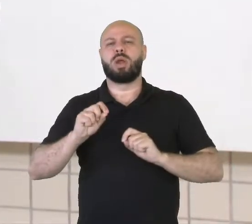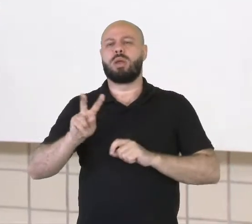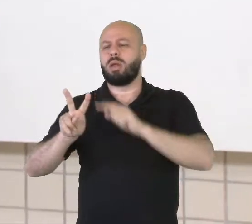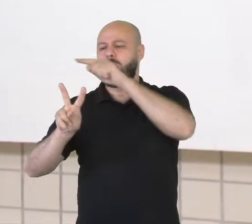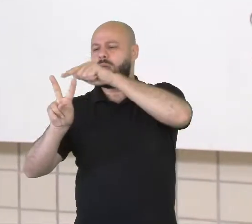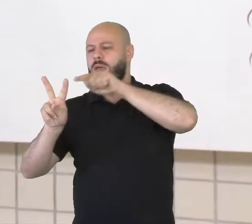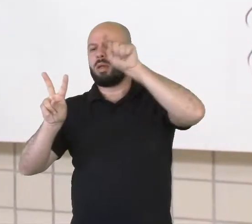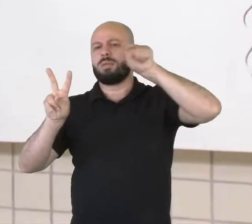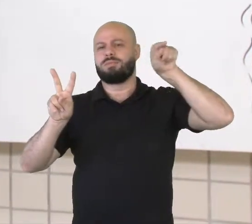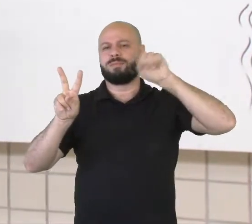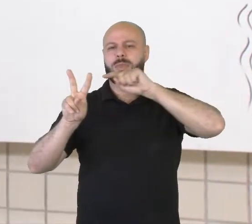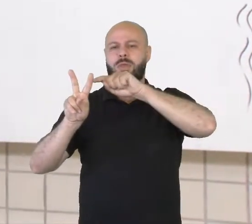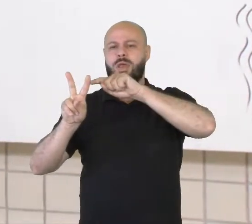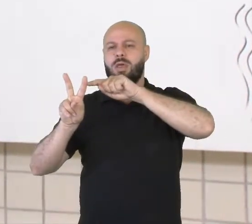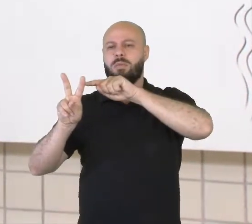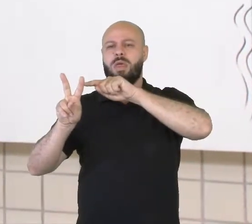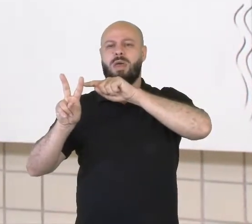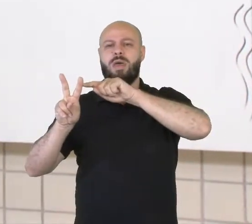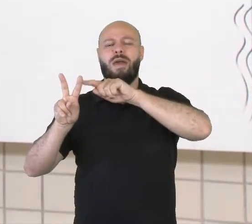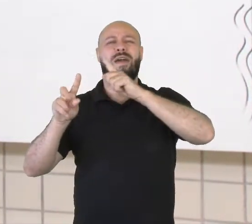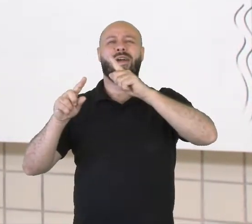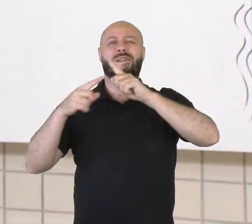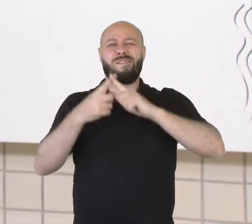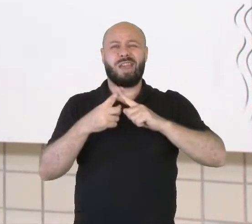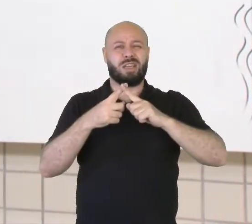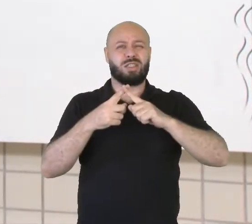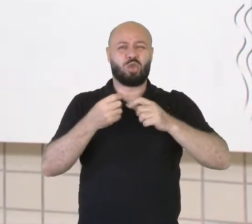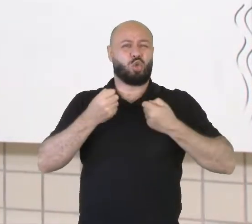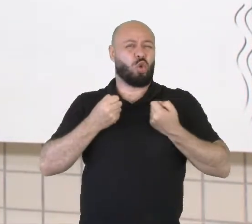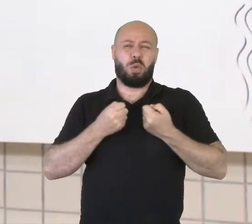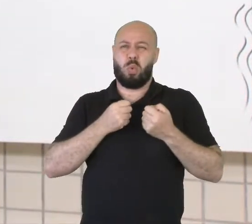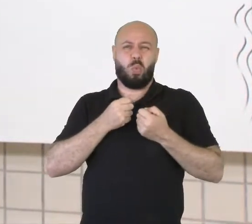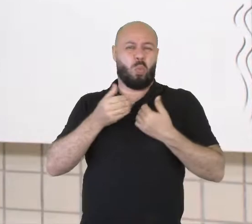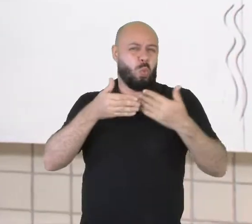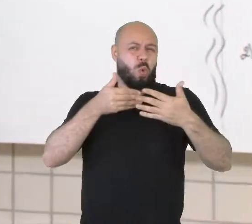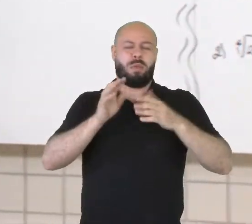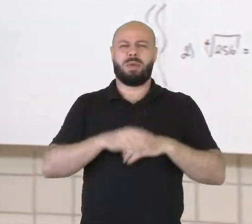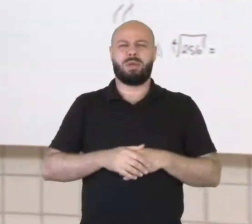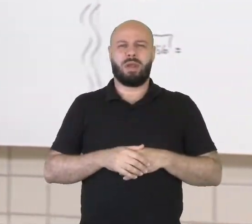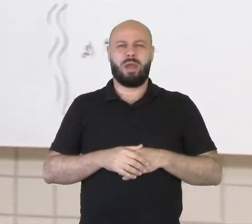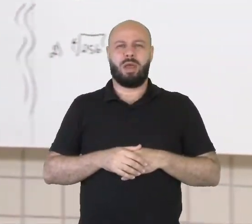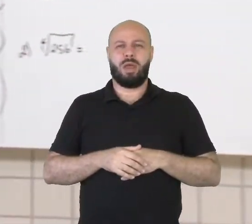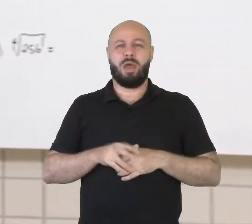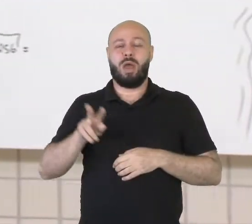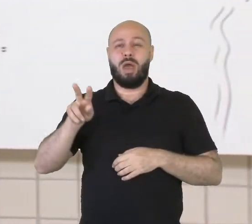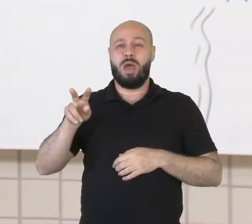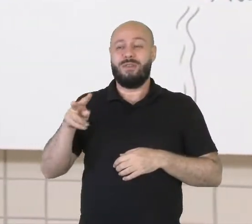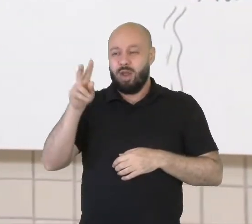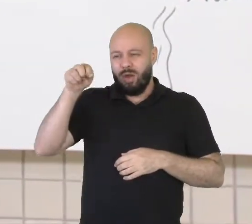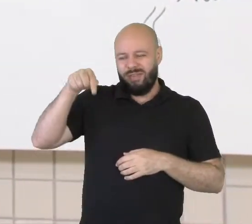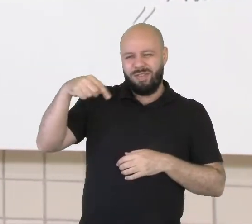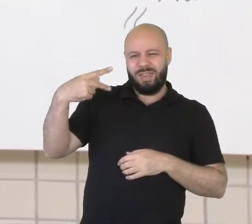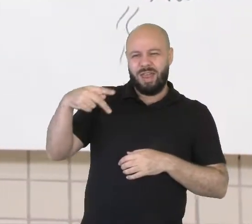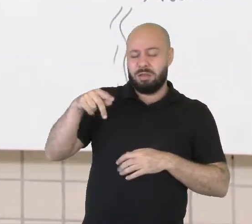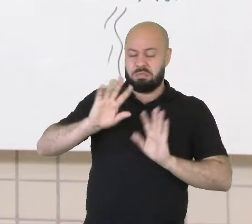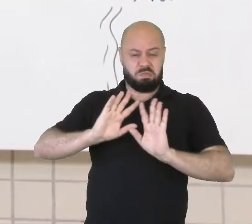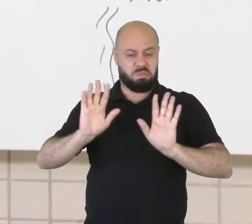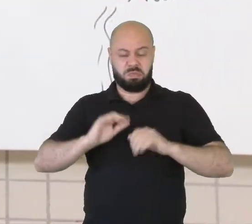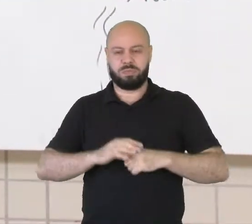raiz e multiplicar por qualquer número. Isso não altera o valor. Vamos entender isso aqui? Então eu tenho